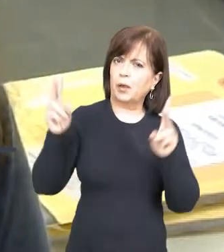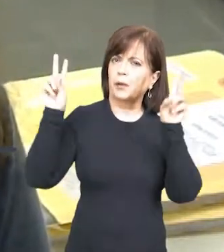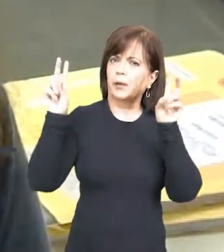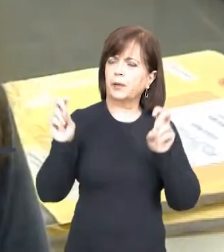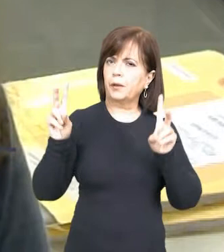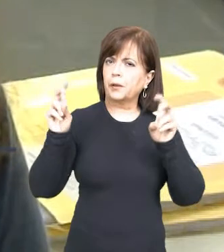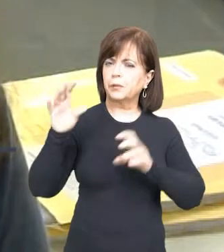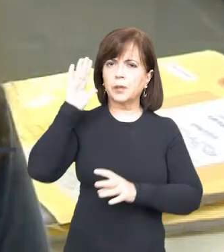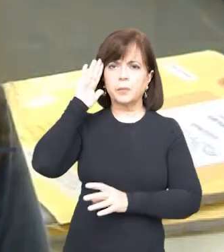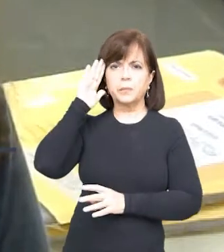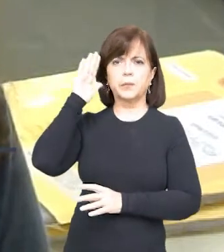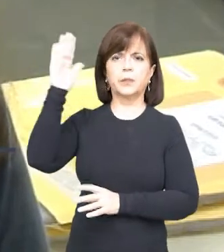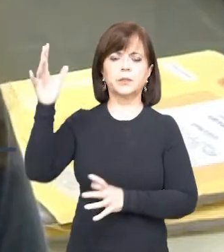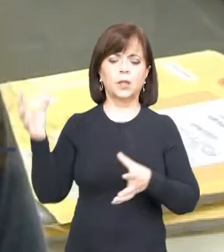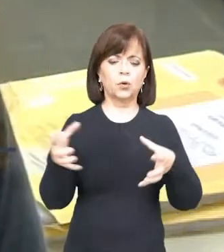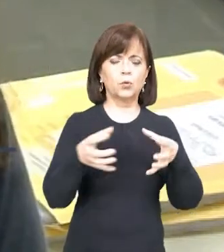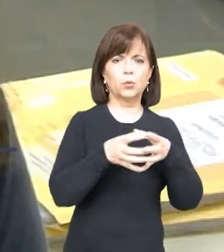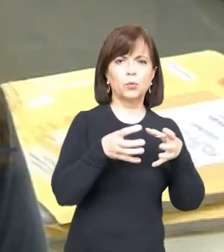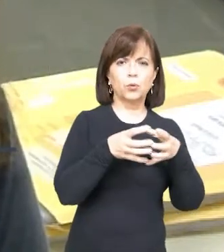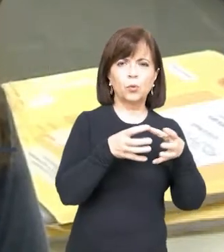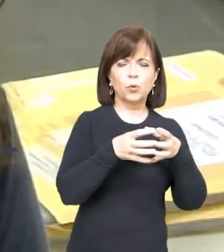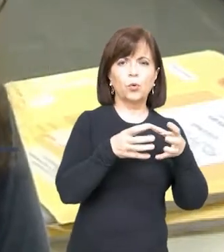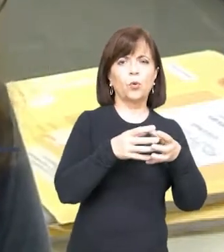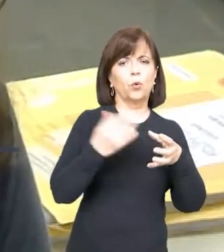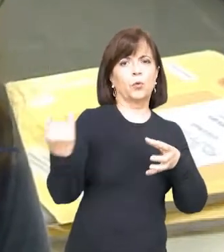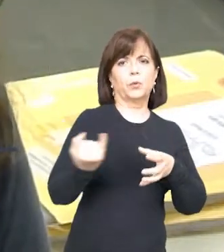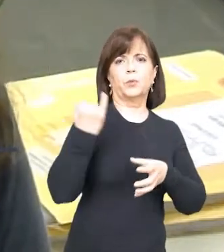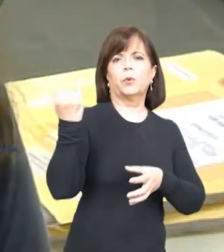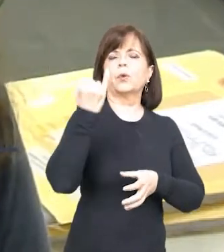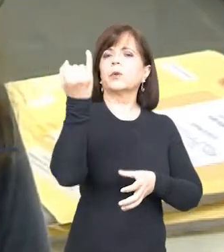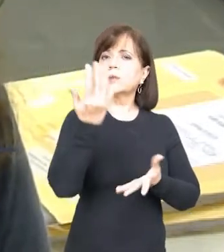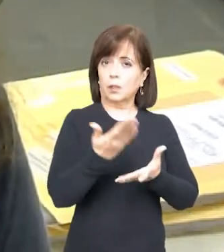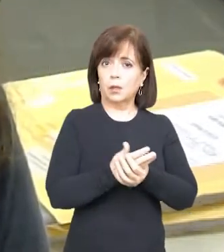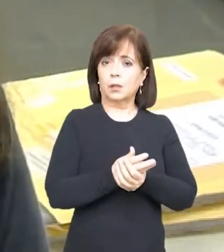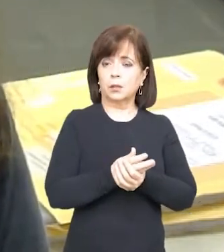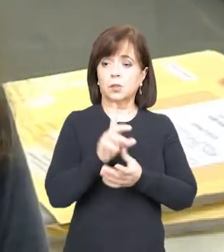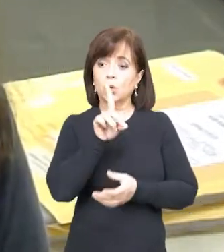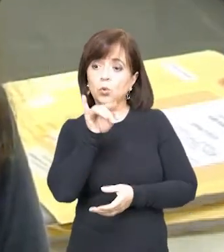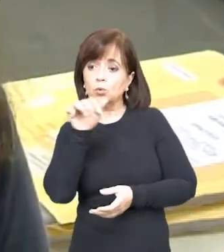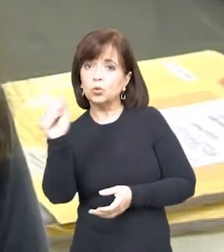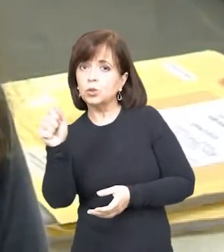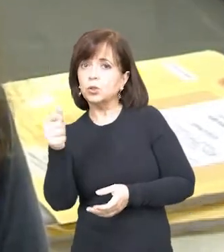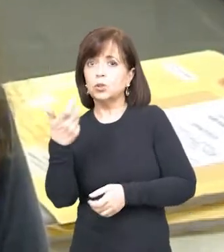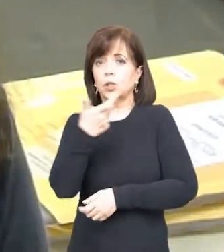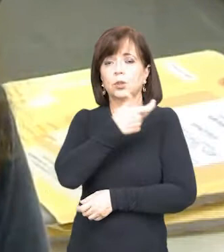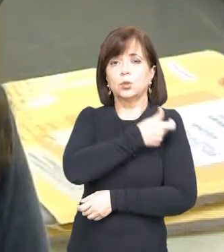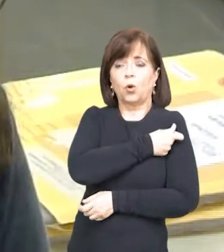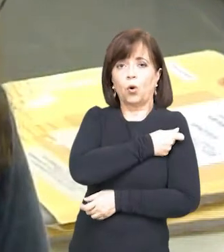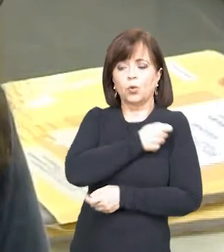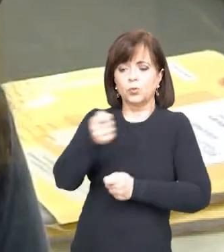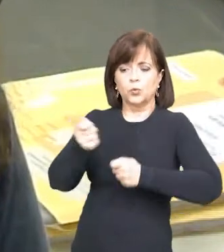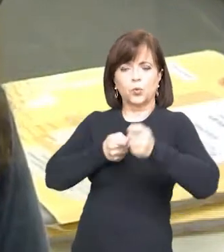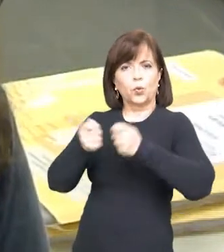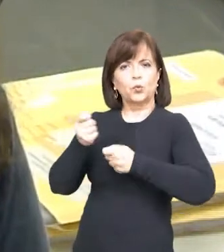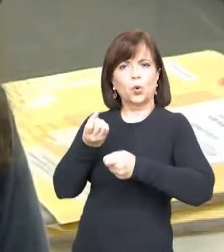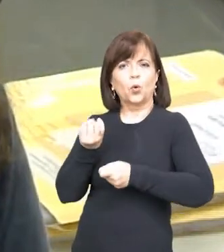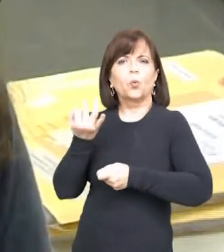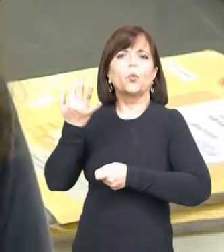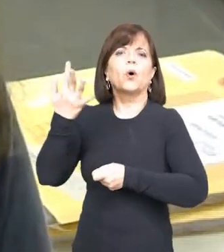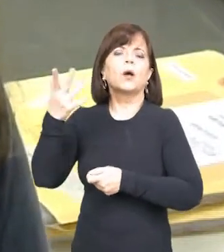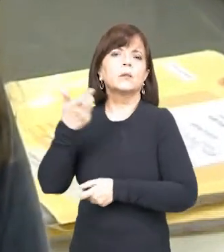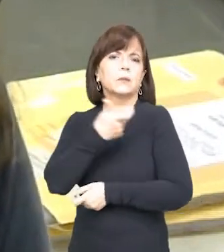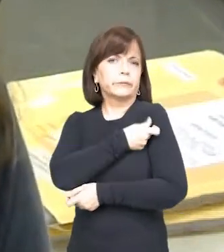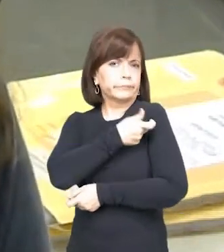das prioridades, dos grupos prioritários, quanto as datas, as doses, o controle do número de